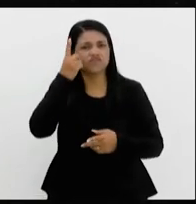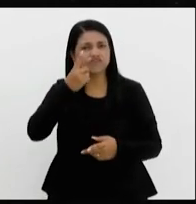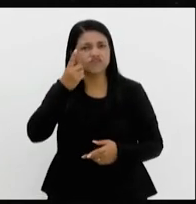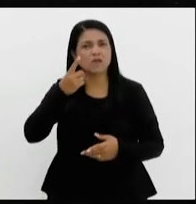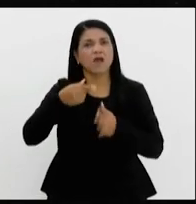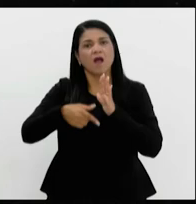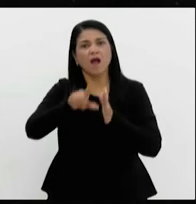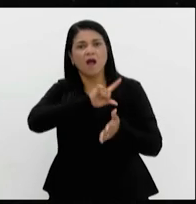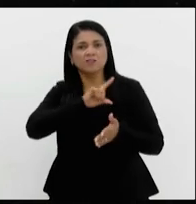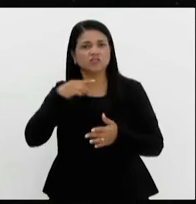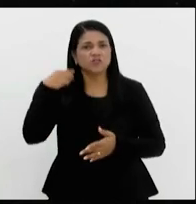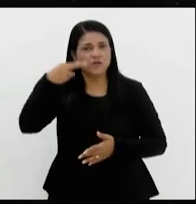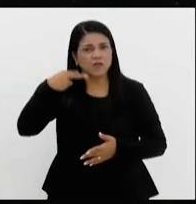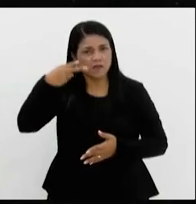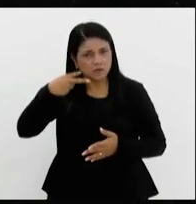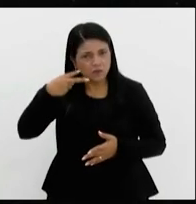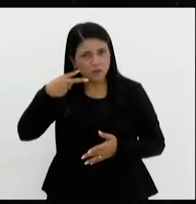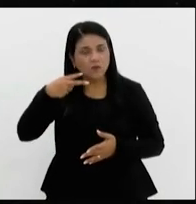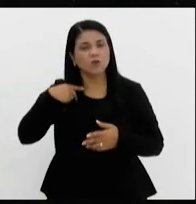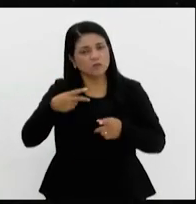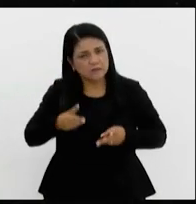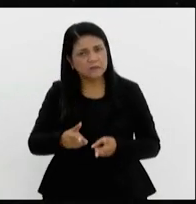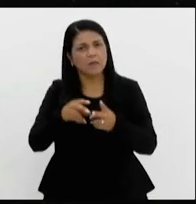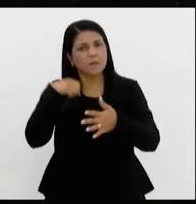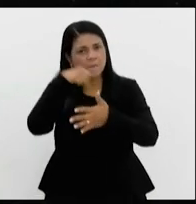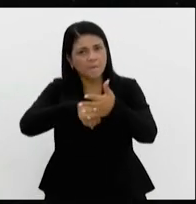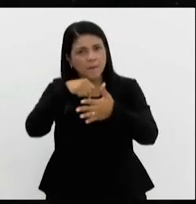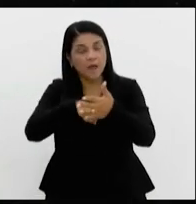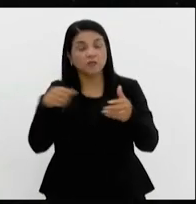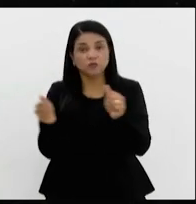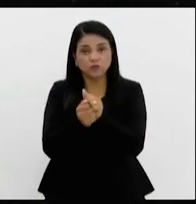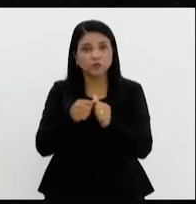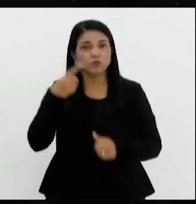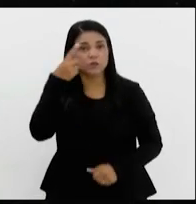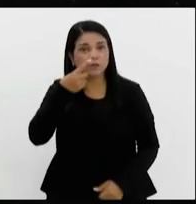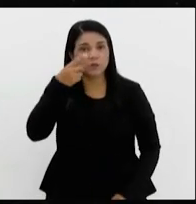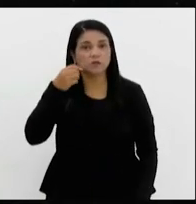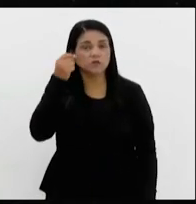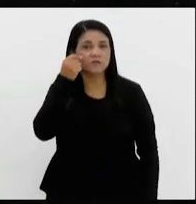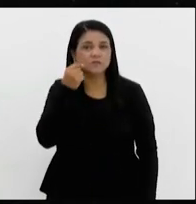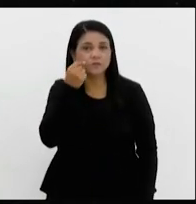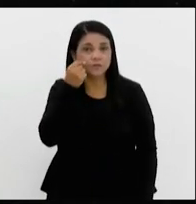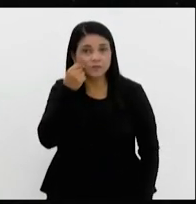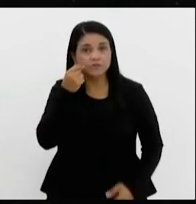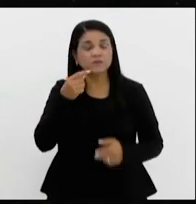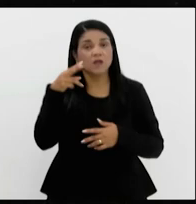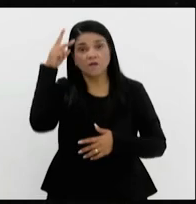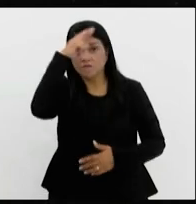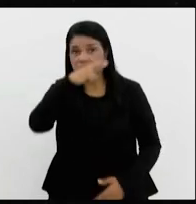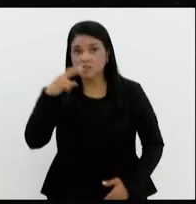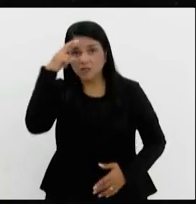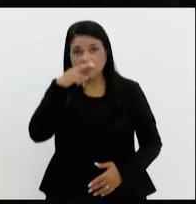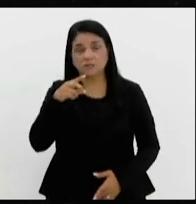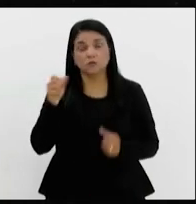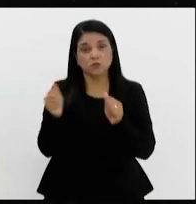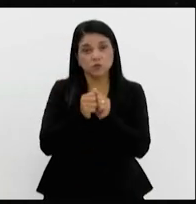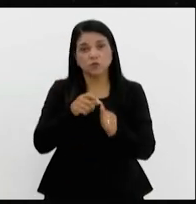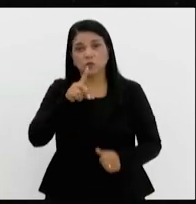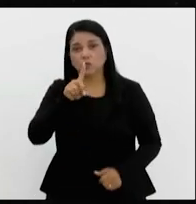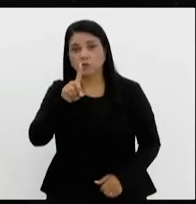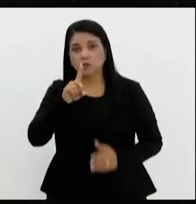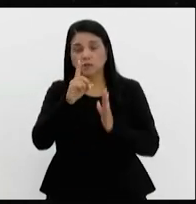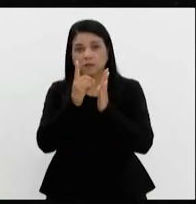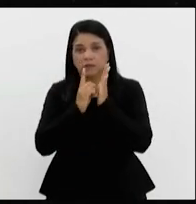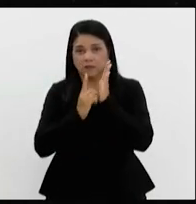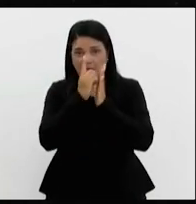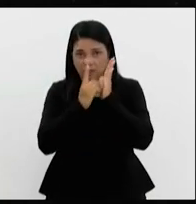agora, há pouco tempo, junto com o deputado Giovanni Ratinho, nós fizemos uma fiscalização junto com o Deto e o Detran, e uma